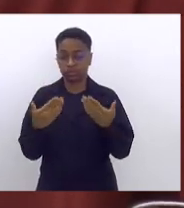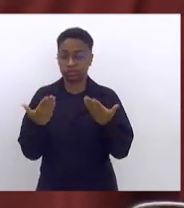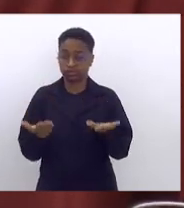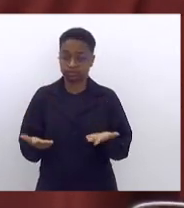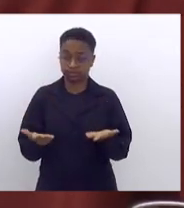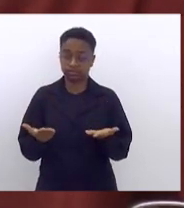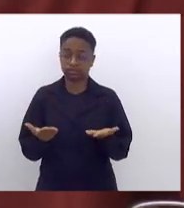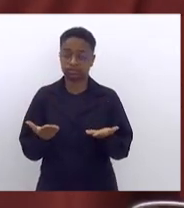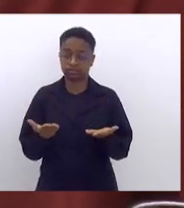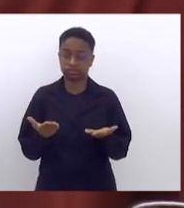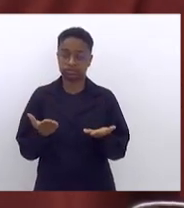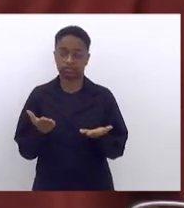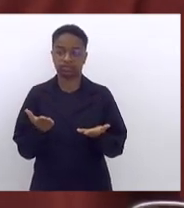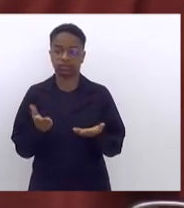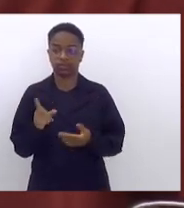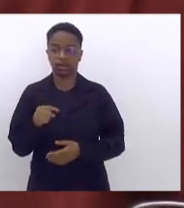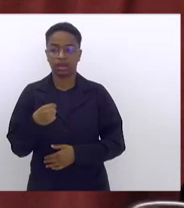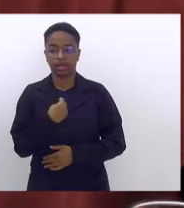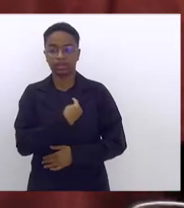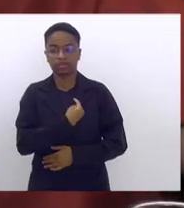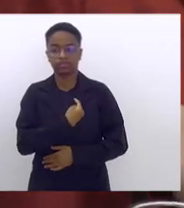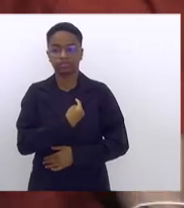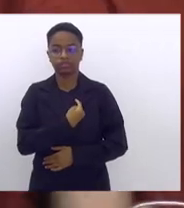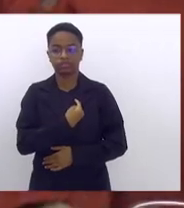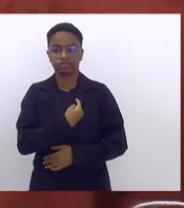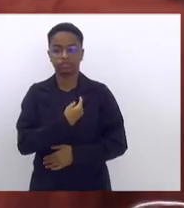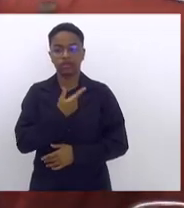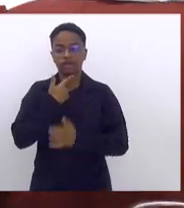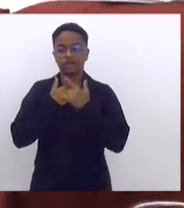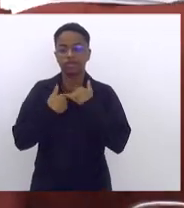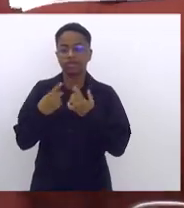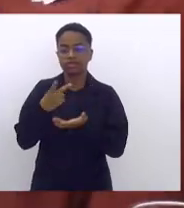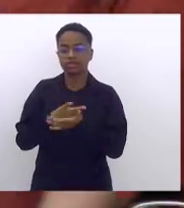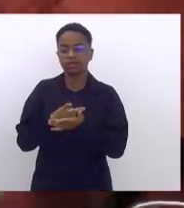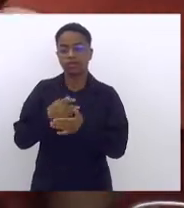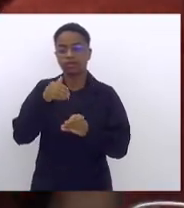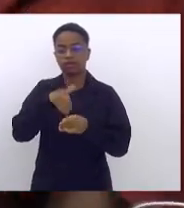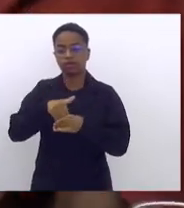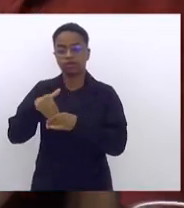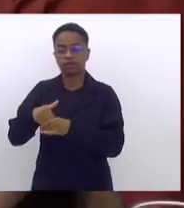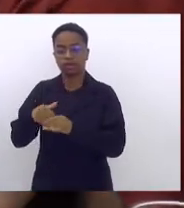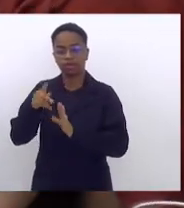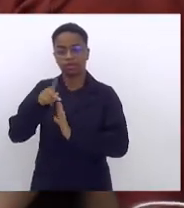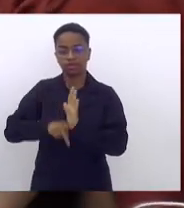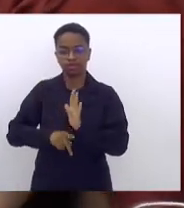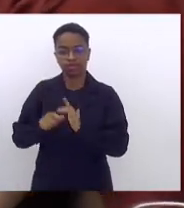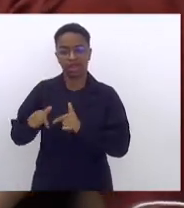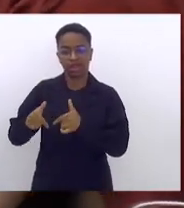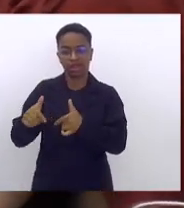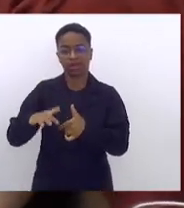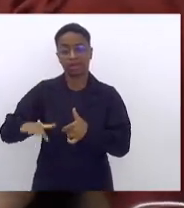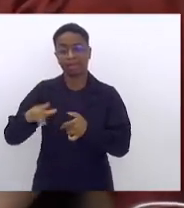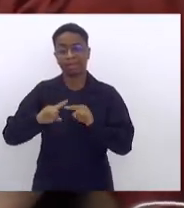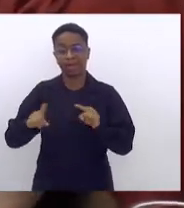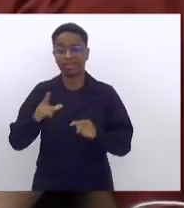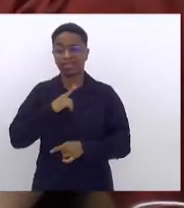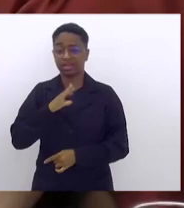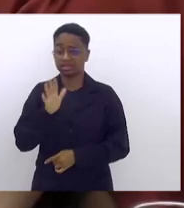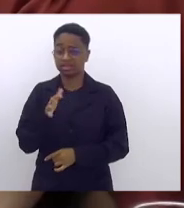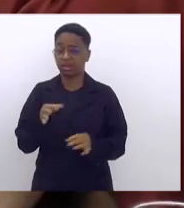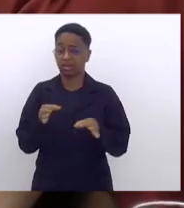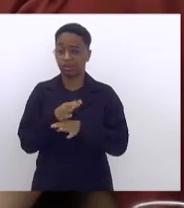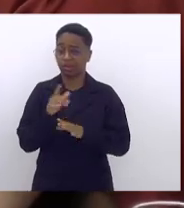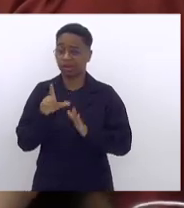assim, a gente quer sempre votar em projetos com esse tipo de iniciativa, mas se já há lei,